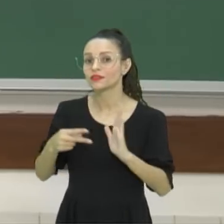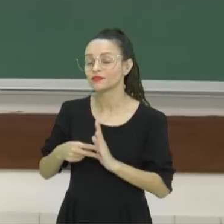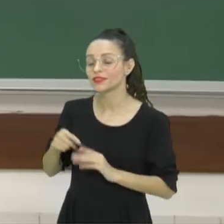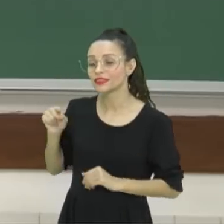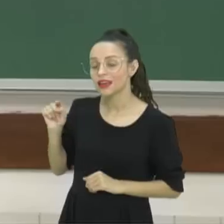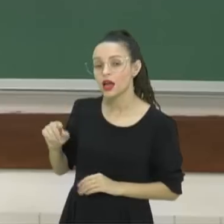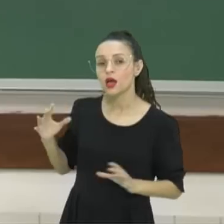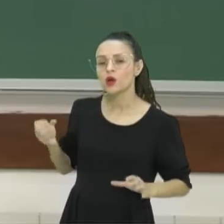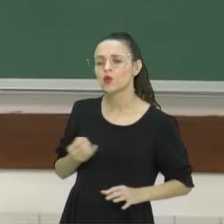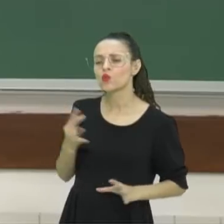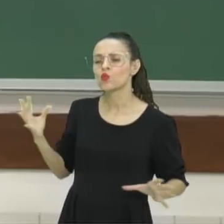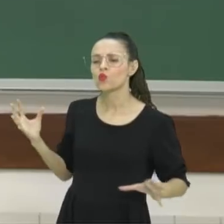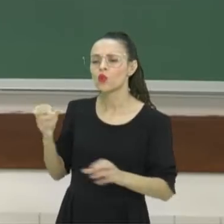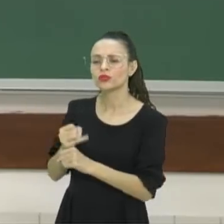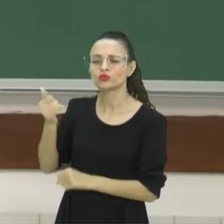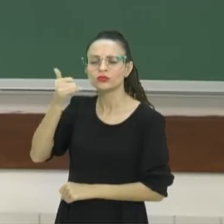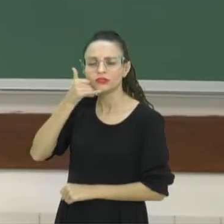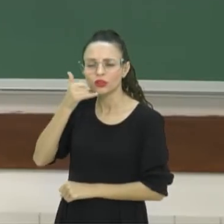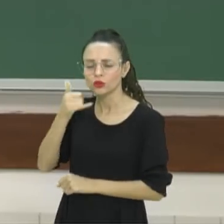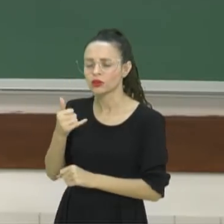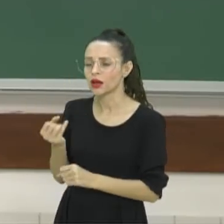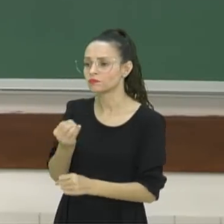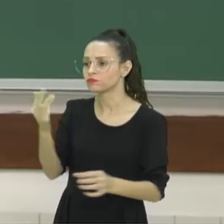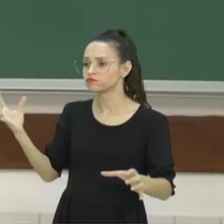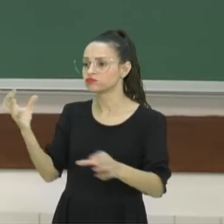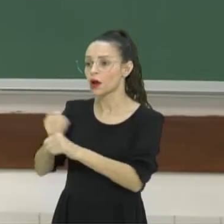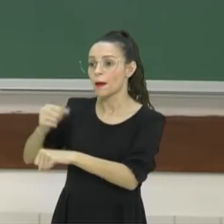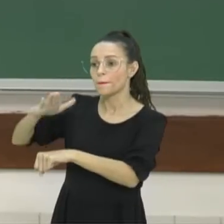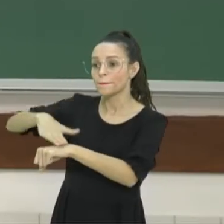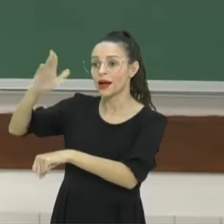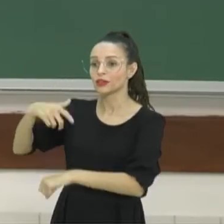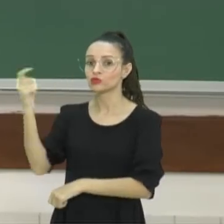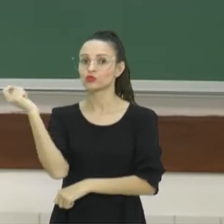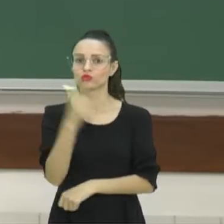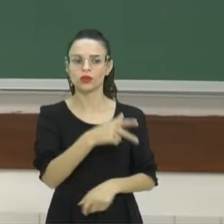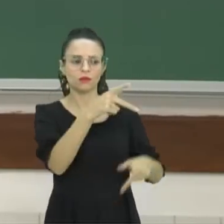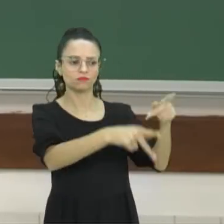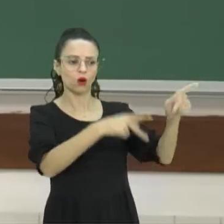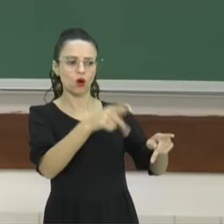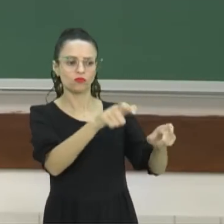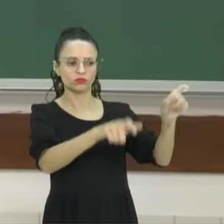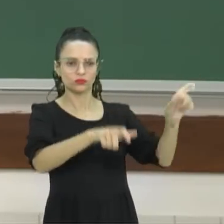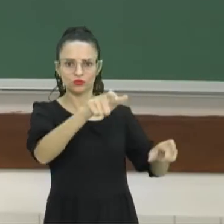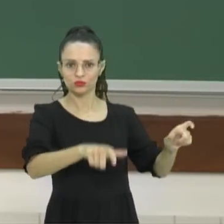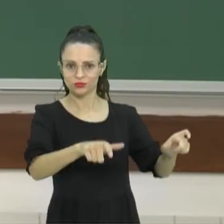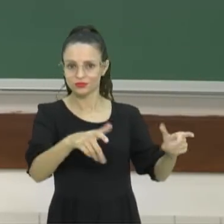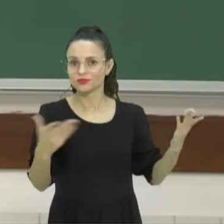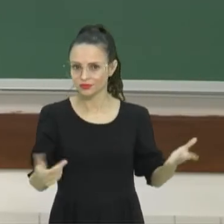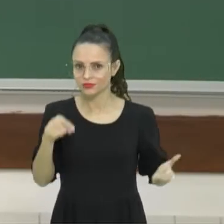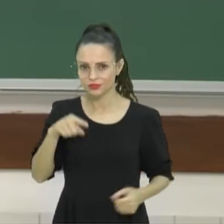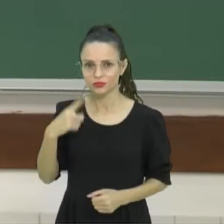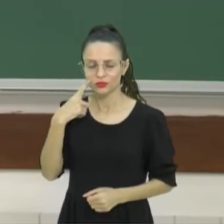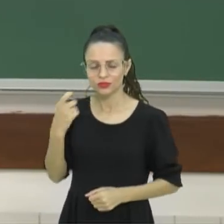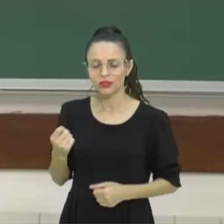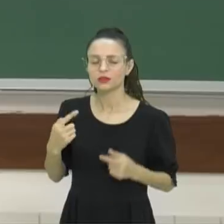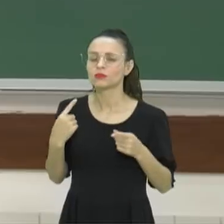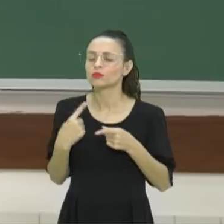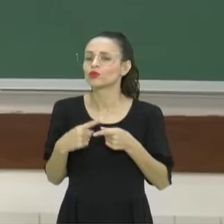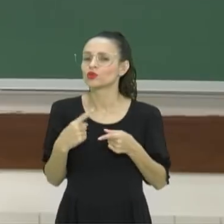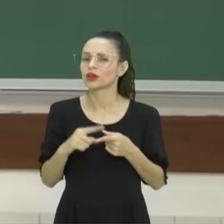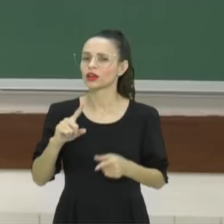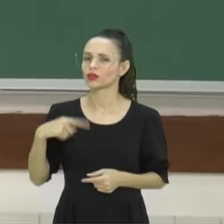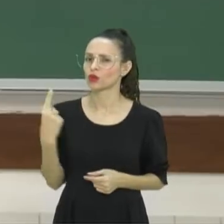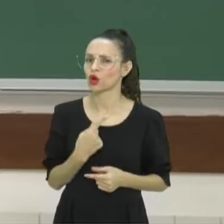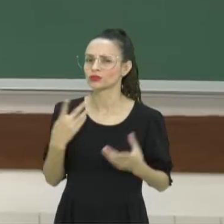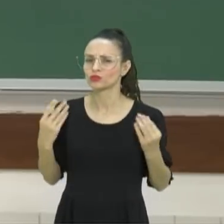telefone celular do que habitante. Isso também é uma informação interessante para a gente, uma vez que nós estamos